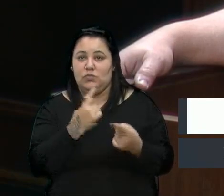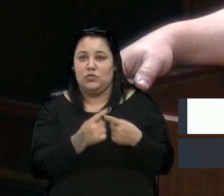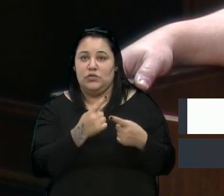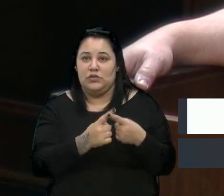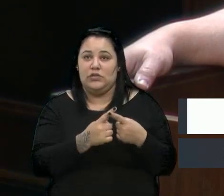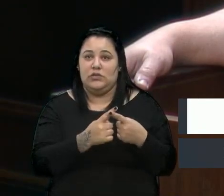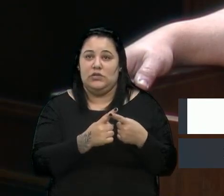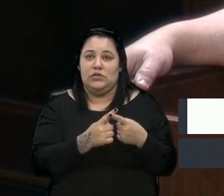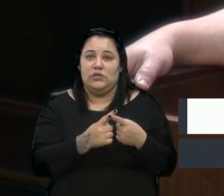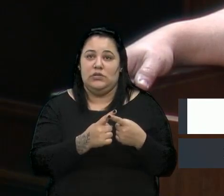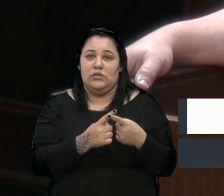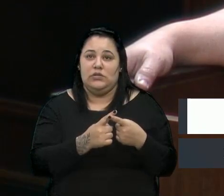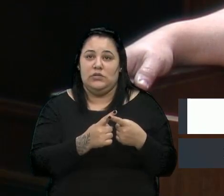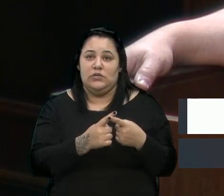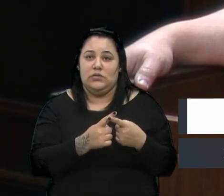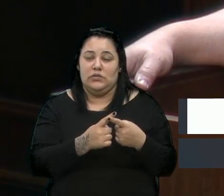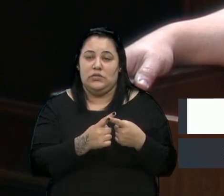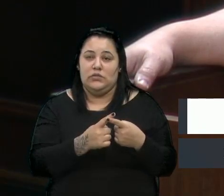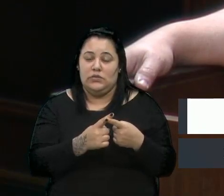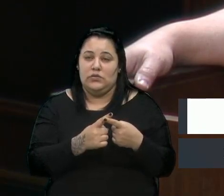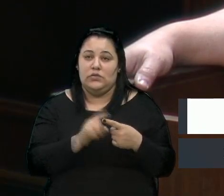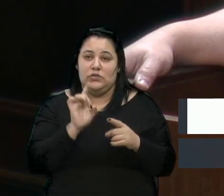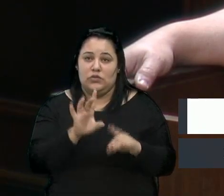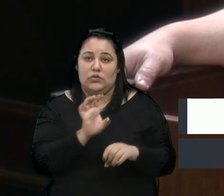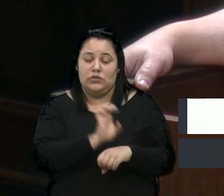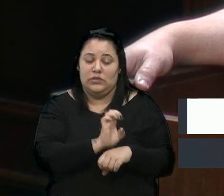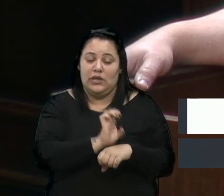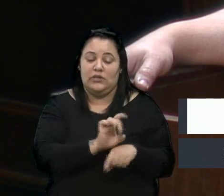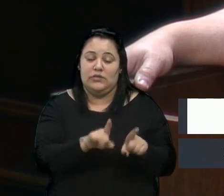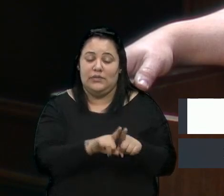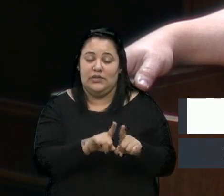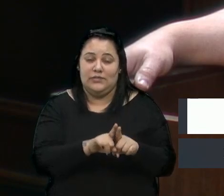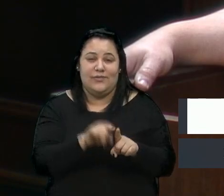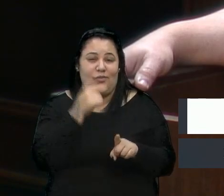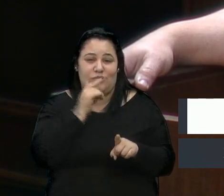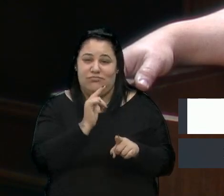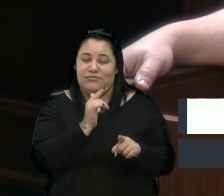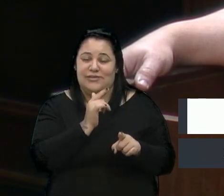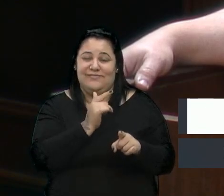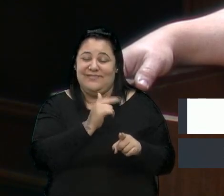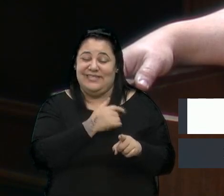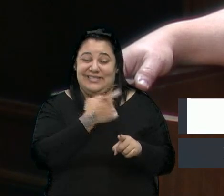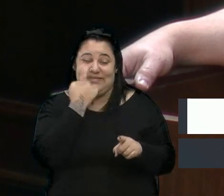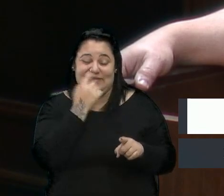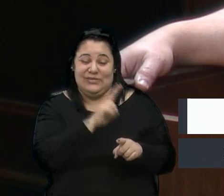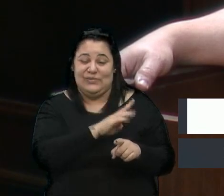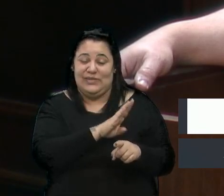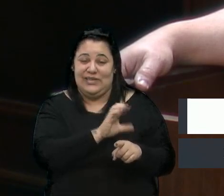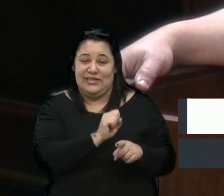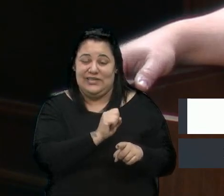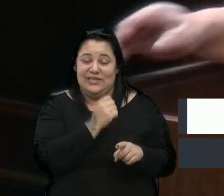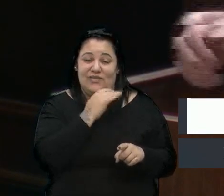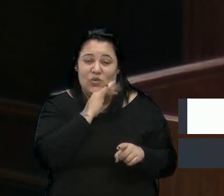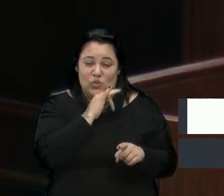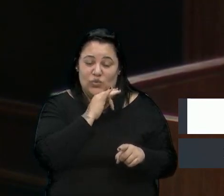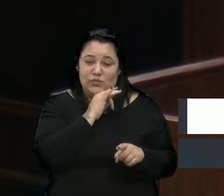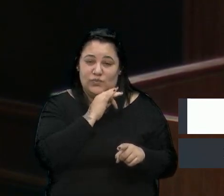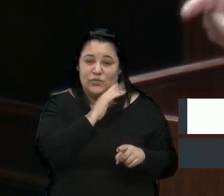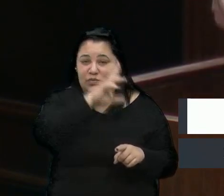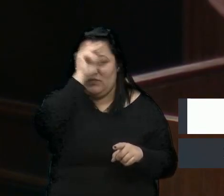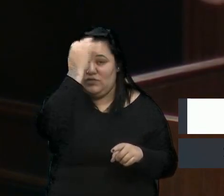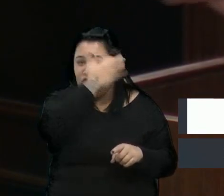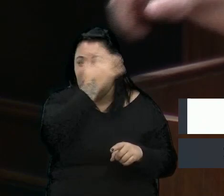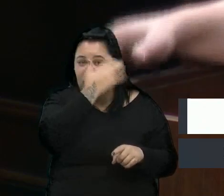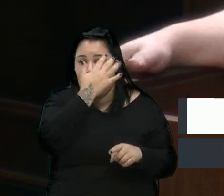sei do estado precário que aquela UBS se encontrava, e o prefeito Adiló nos atendeu, colocou mais